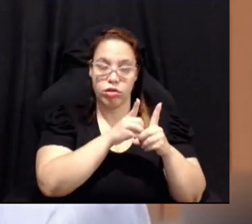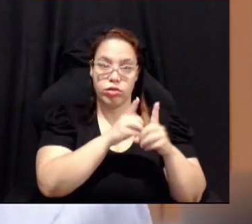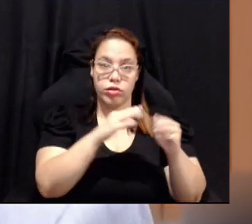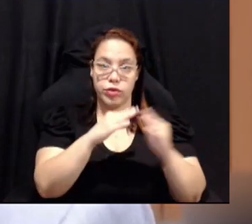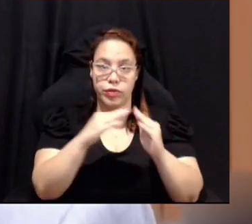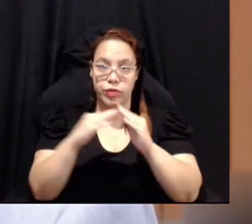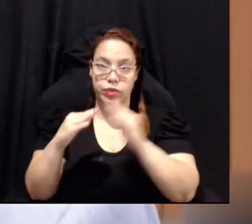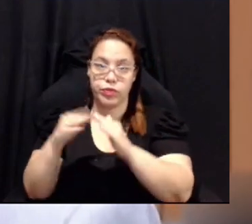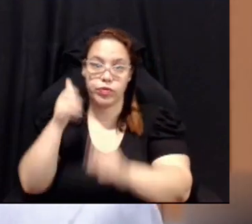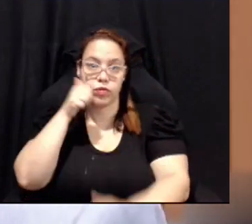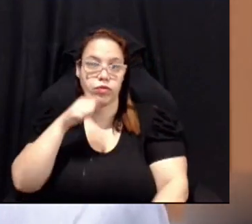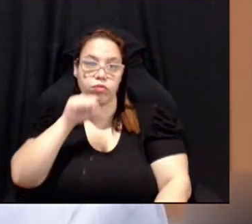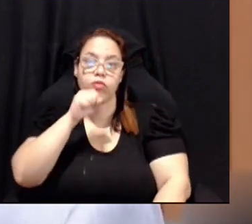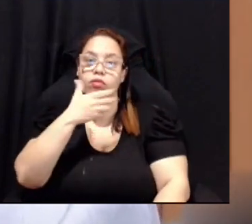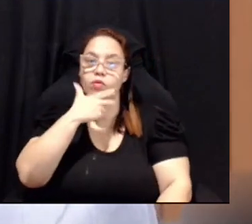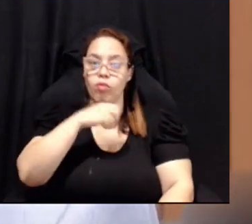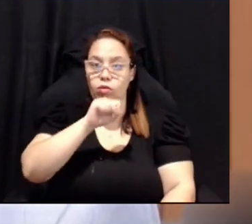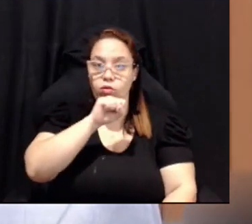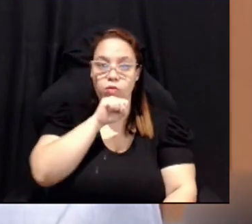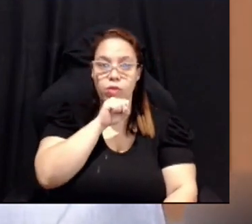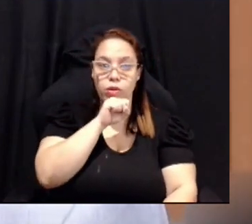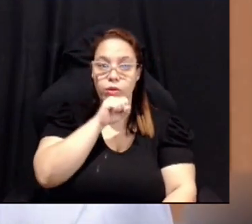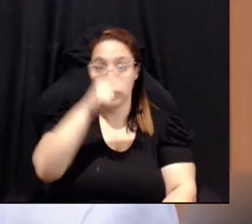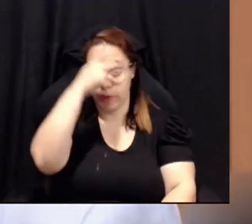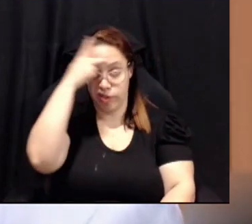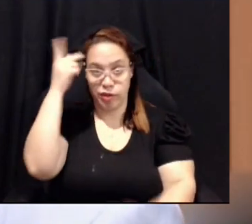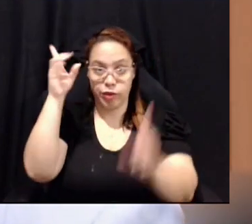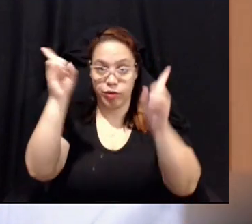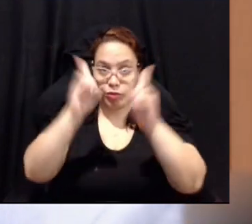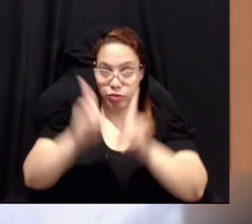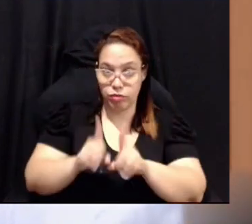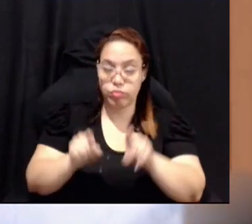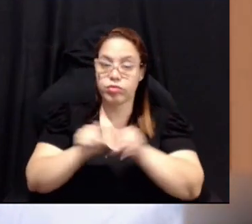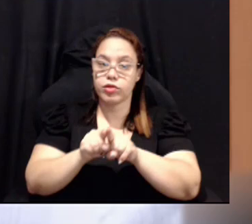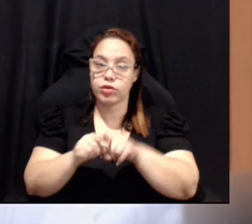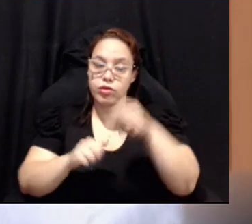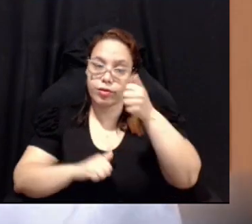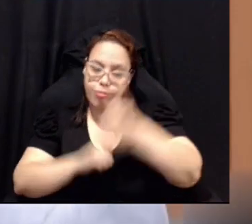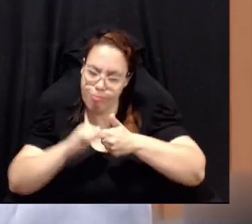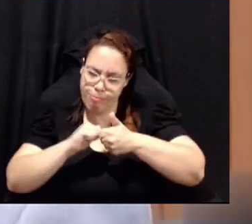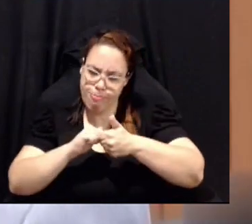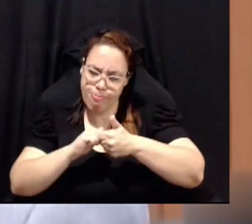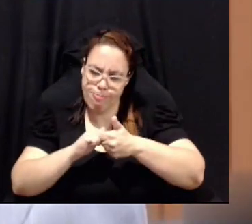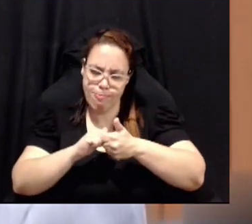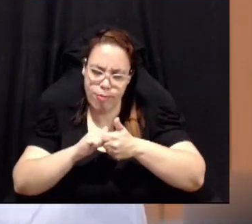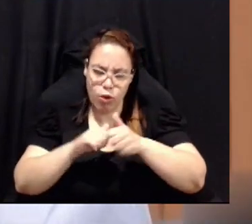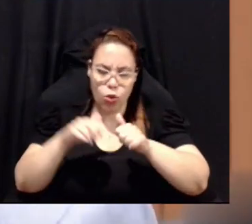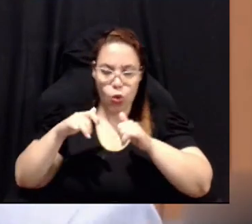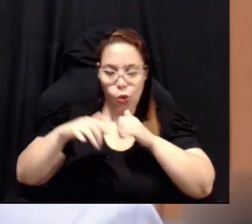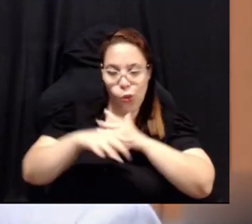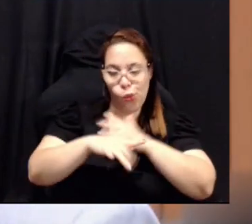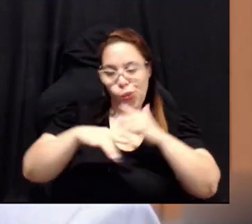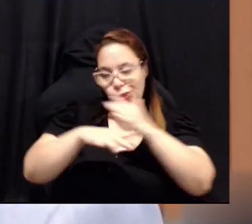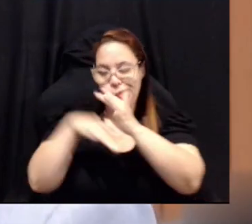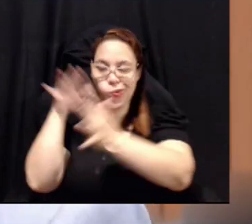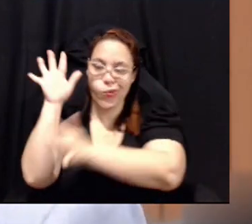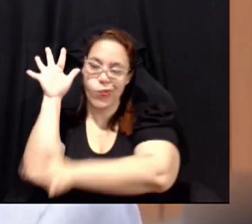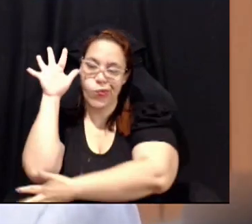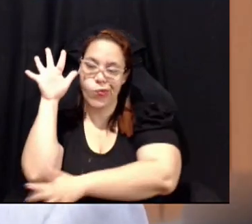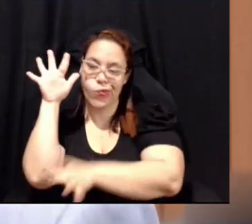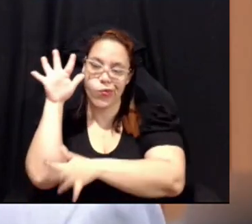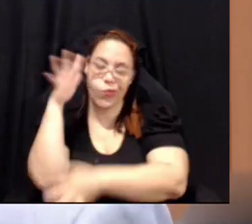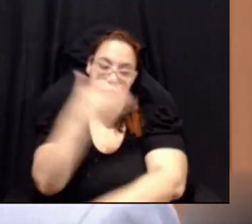pais, as pessoas com deficiência também, que praticam esportes ou frequentam praças públicas na cidade de